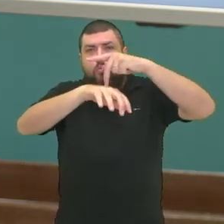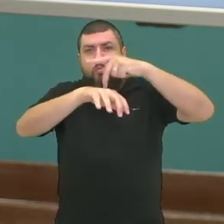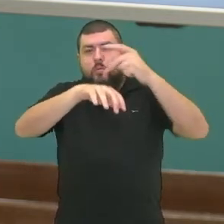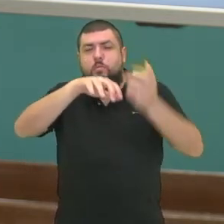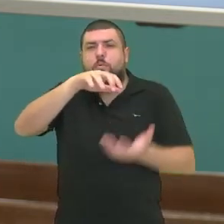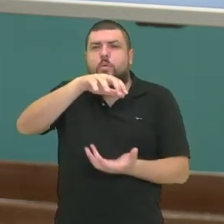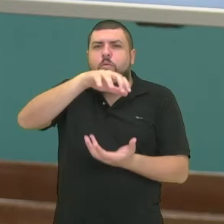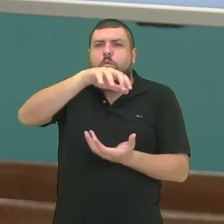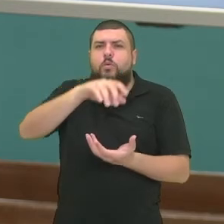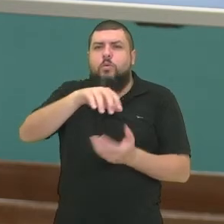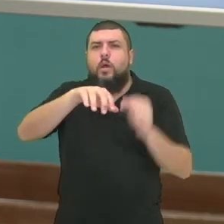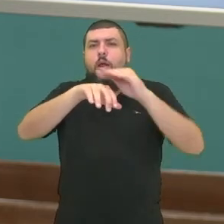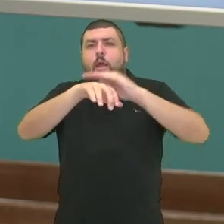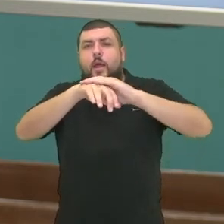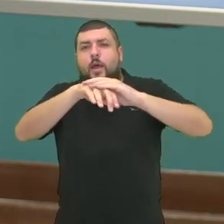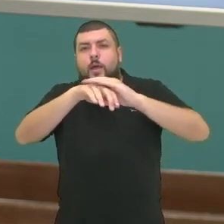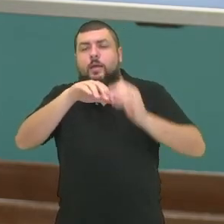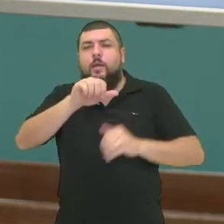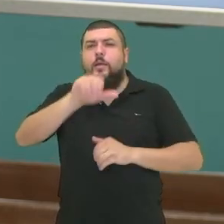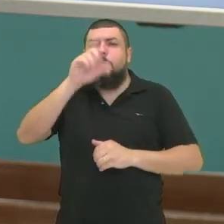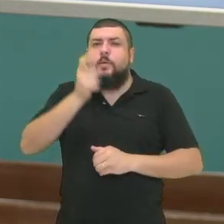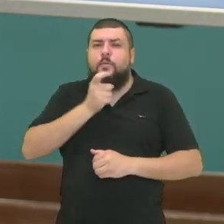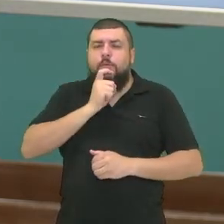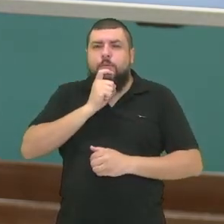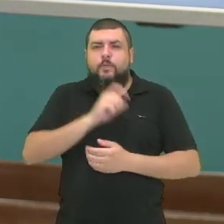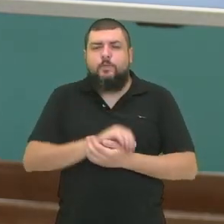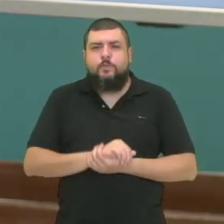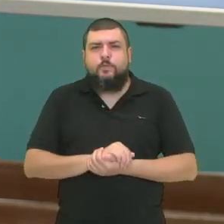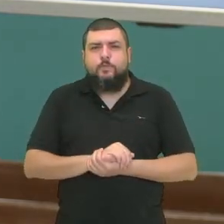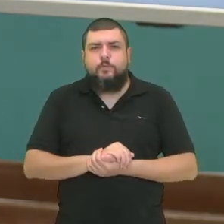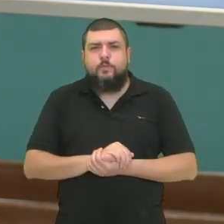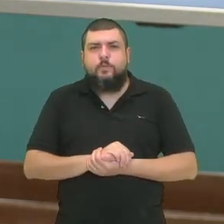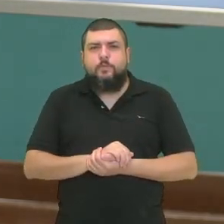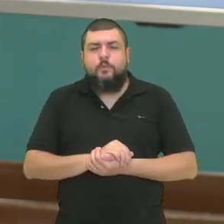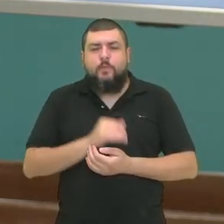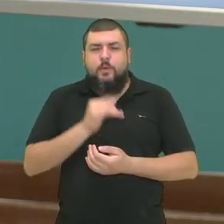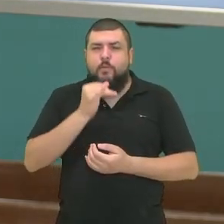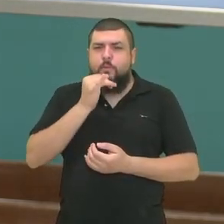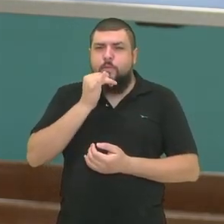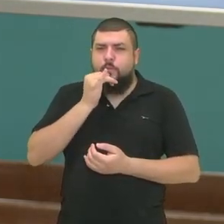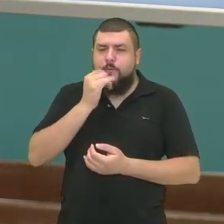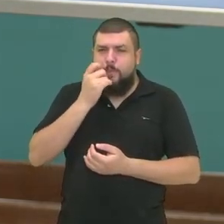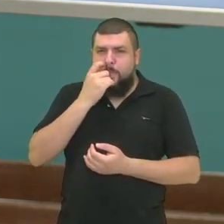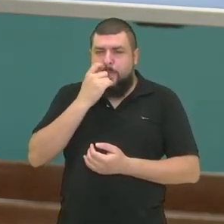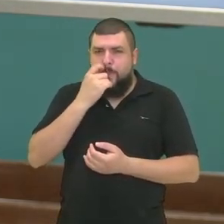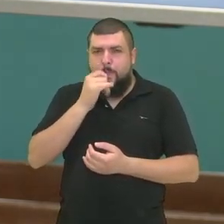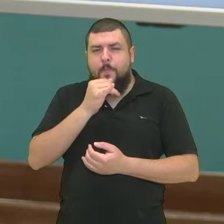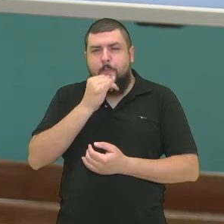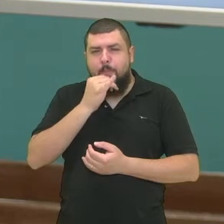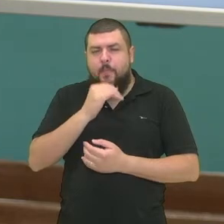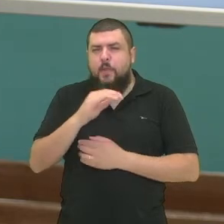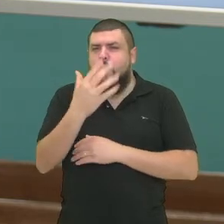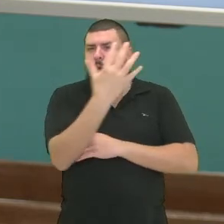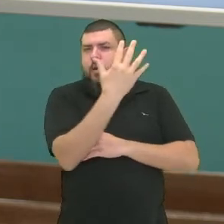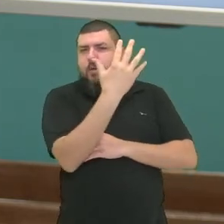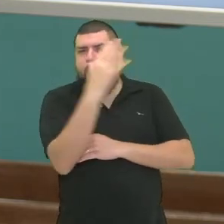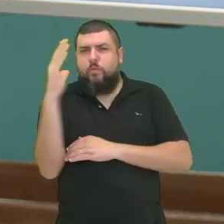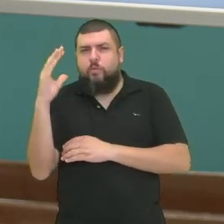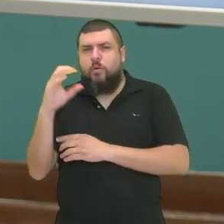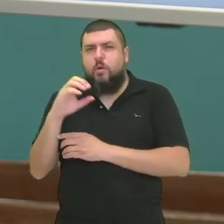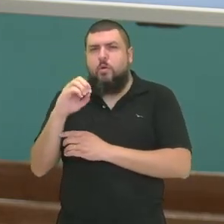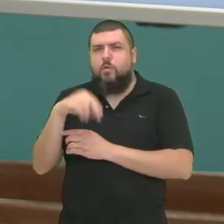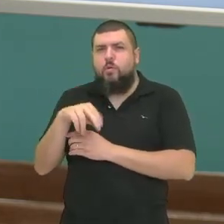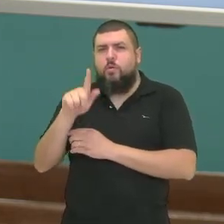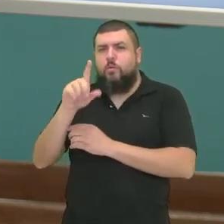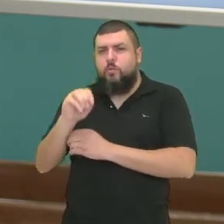ok? Então, por exemplo, né, a floresta do Congo lá na África, então é a maior floresta equatorial africana, né, e uma das maiores do